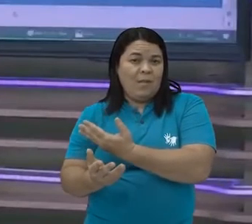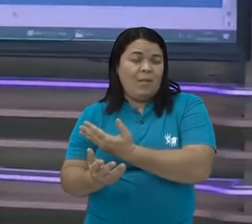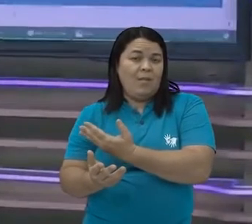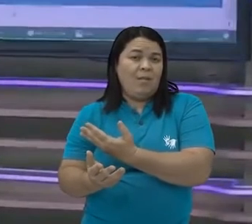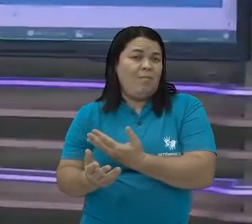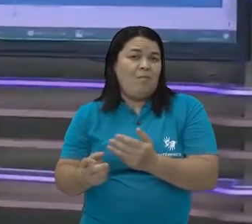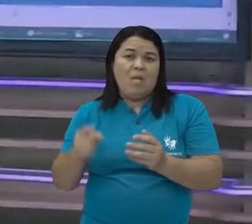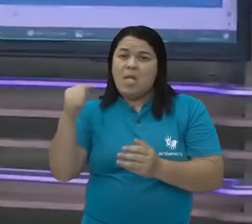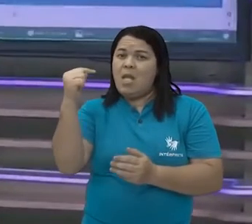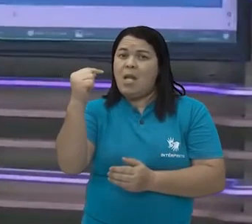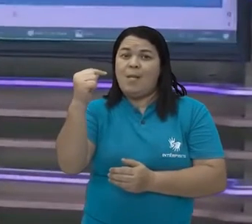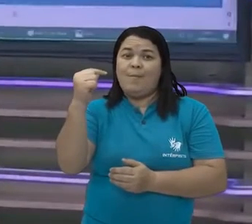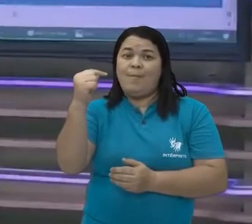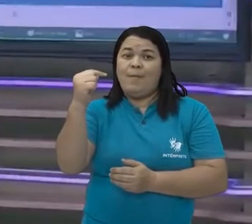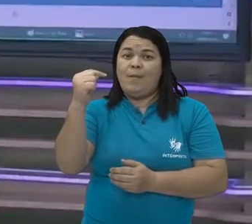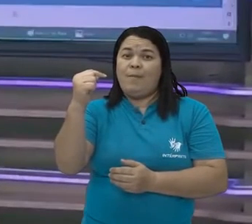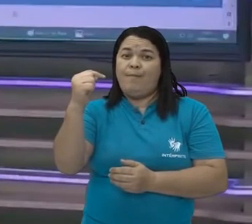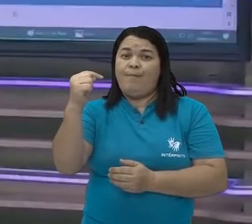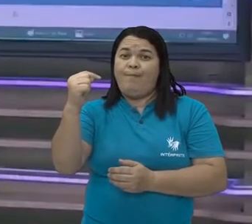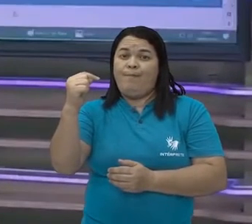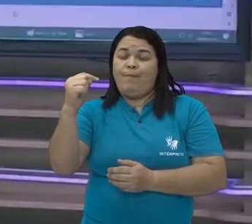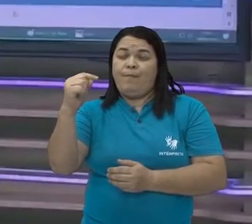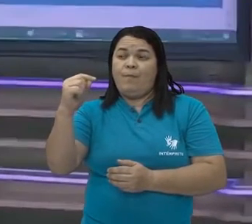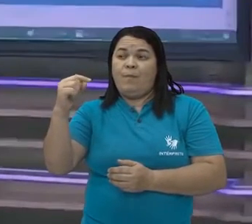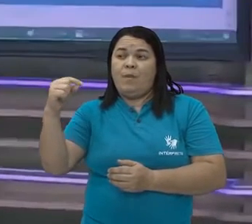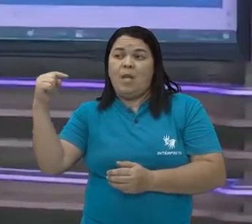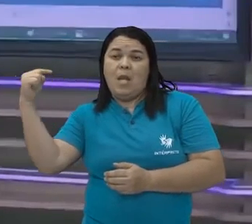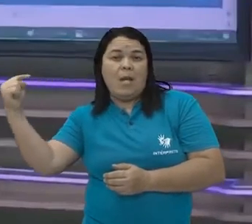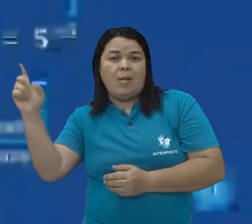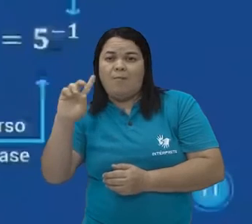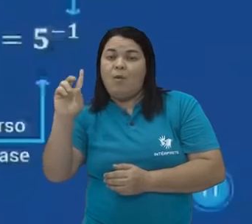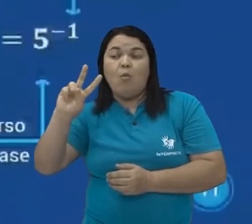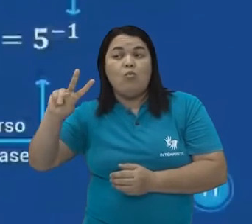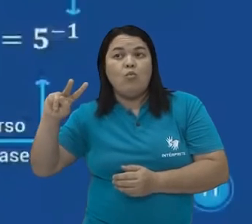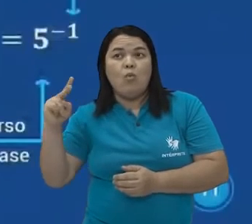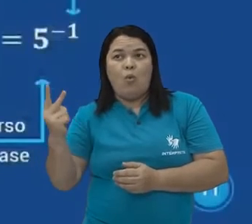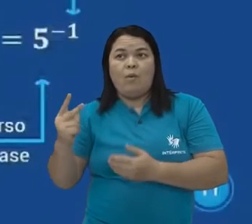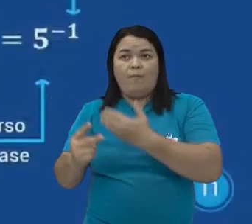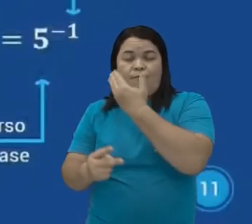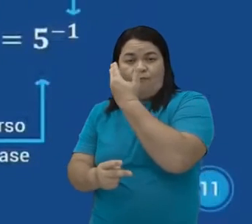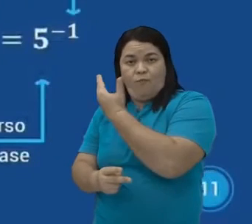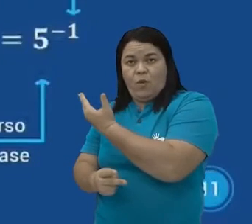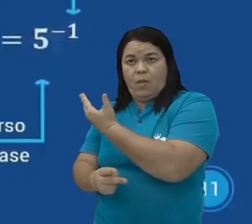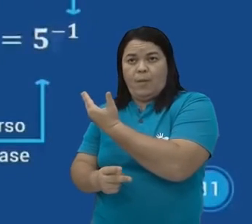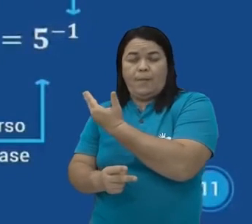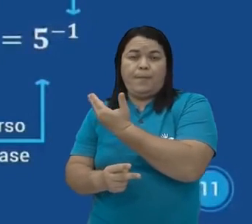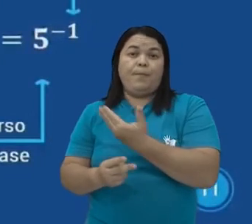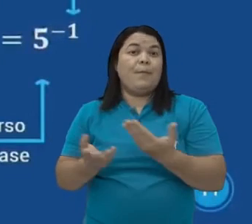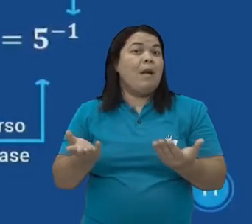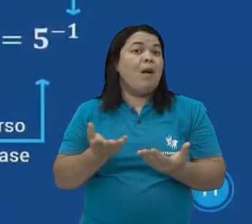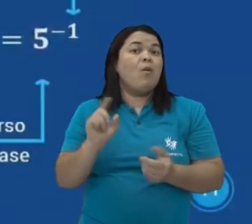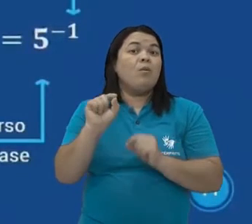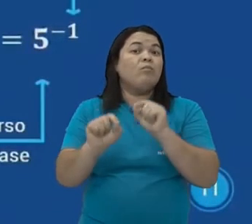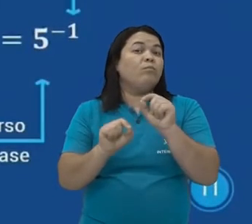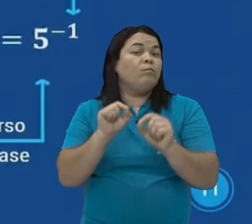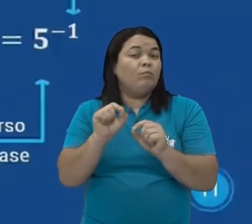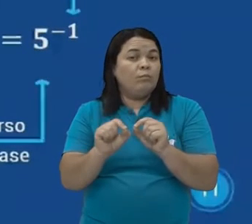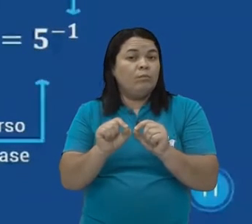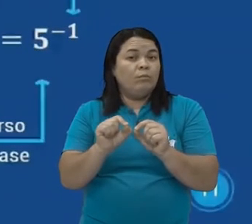negativo. Uma coisa não puxa a outra, tá bom? Vamos aqui nessa próxima cartela, reparem. Nós temos aqui agora o